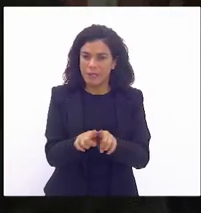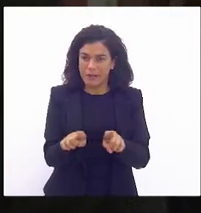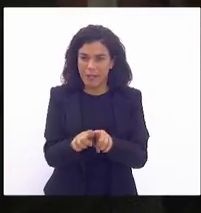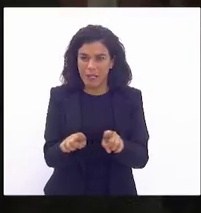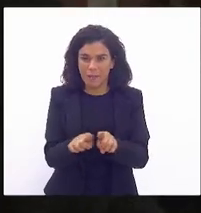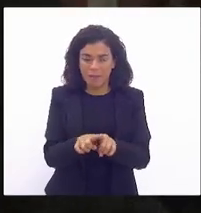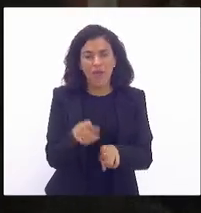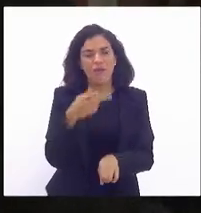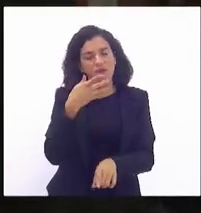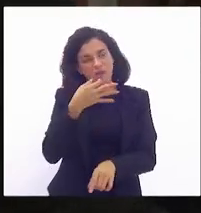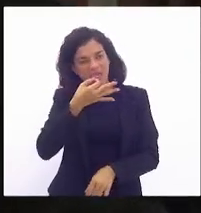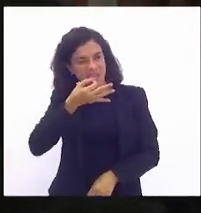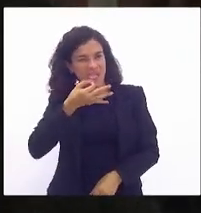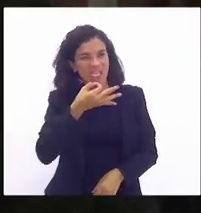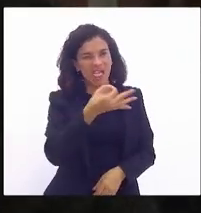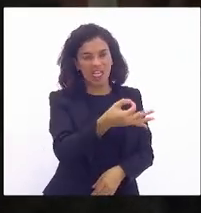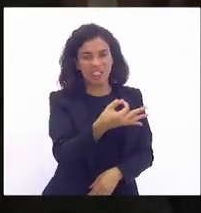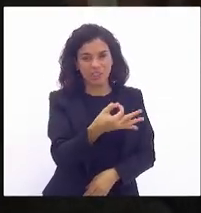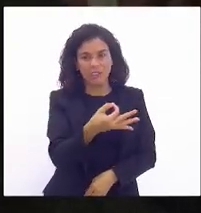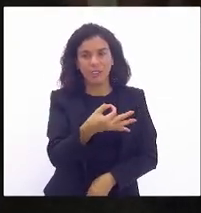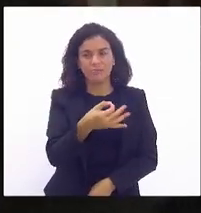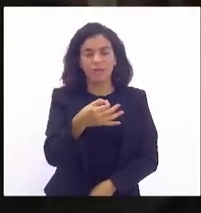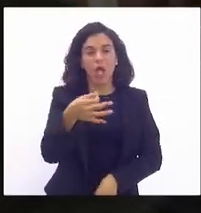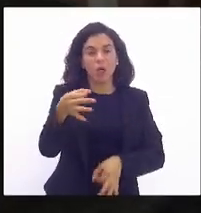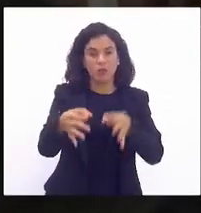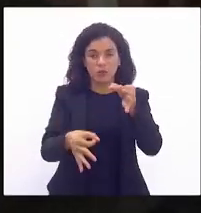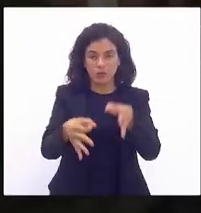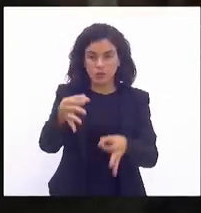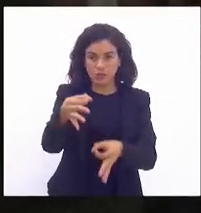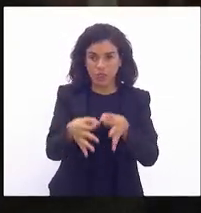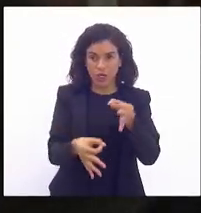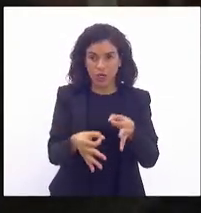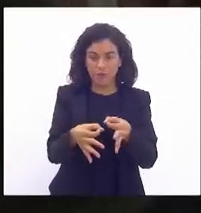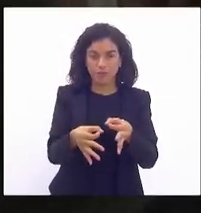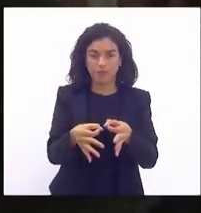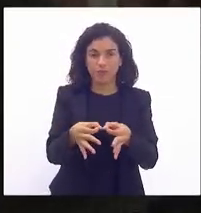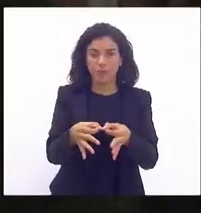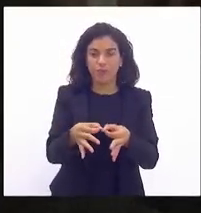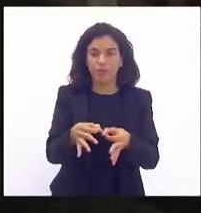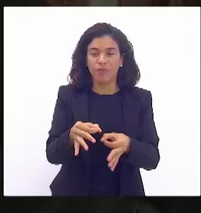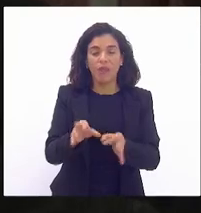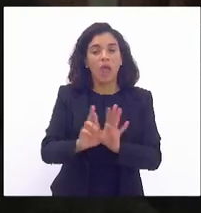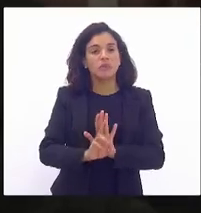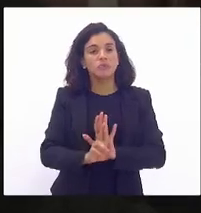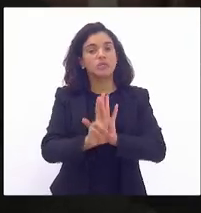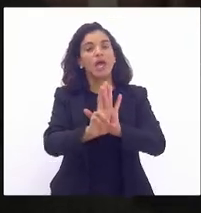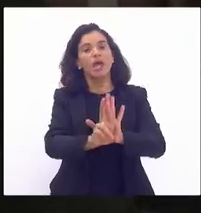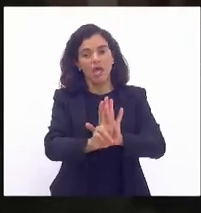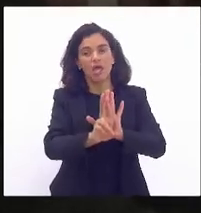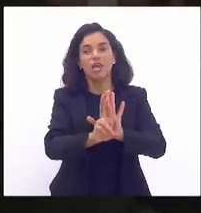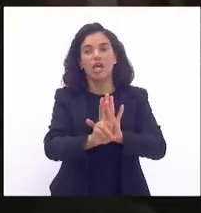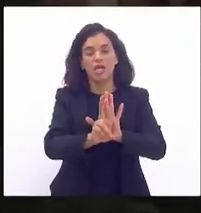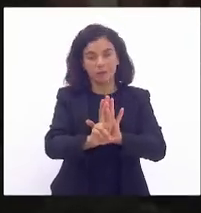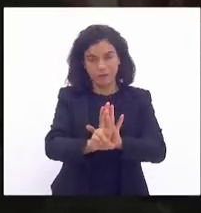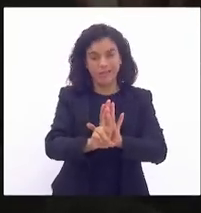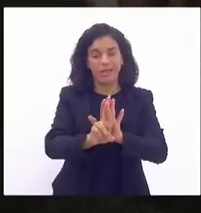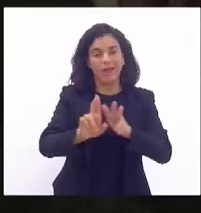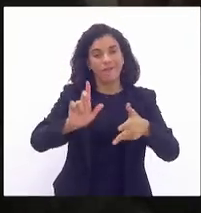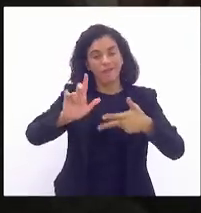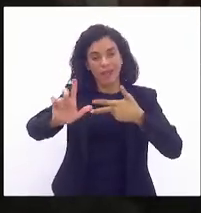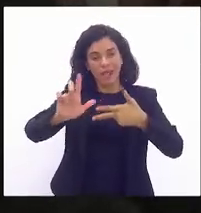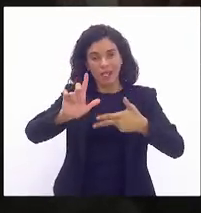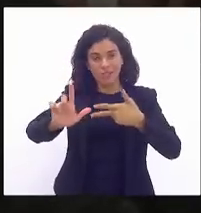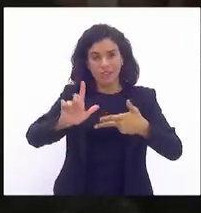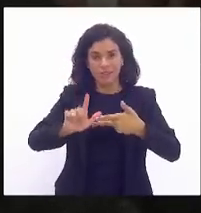essa crítica ao judiciário, aos nossos representantes nas casas